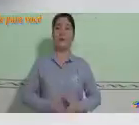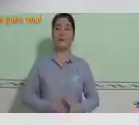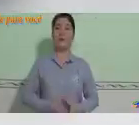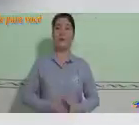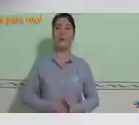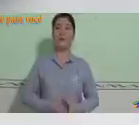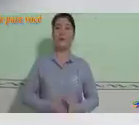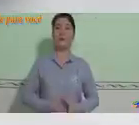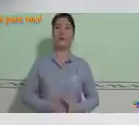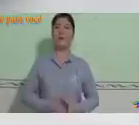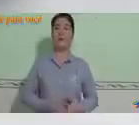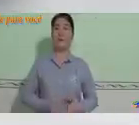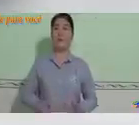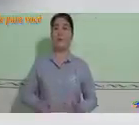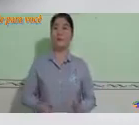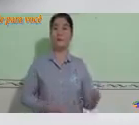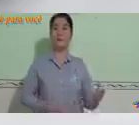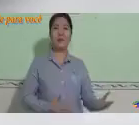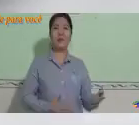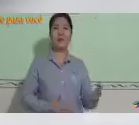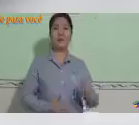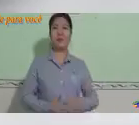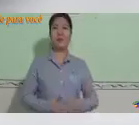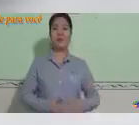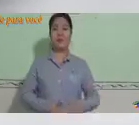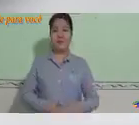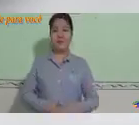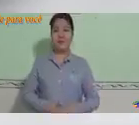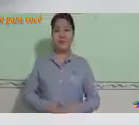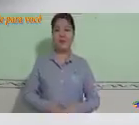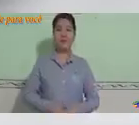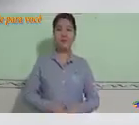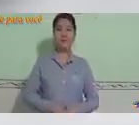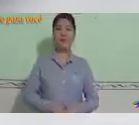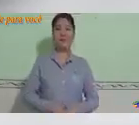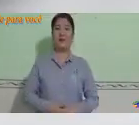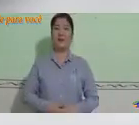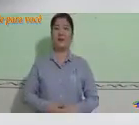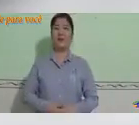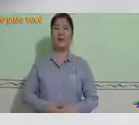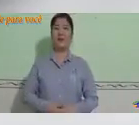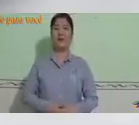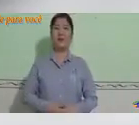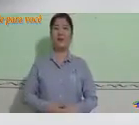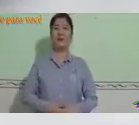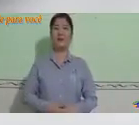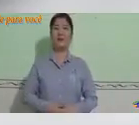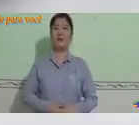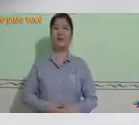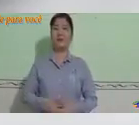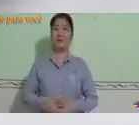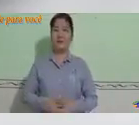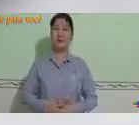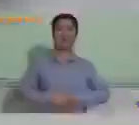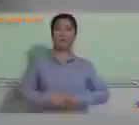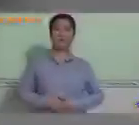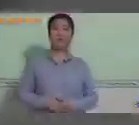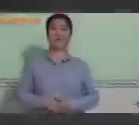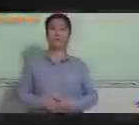Também é importante beber bastante água ou chá para manter a pele mais limpa e naturalmente hidratada de dentro para